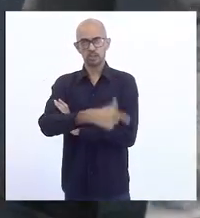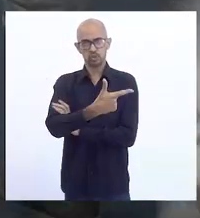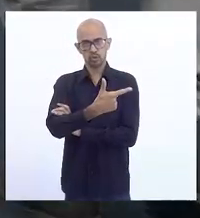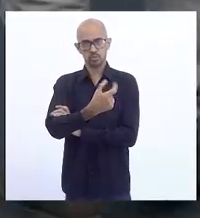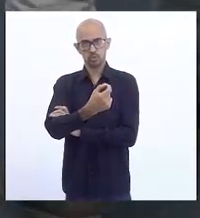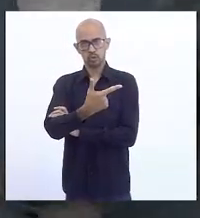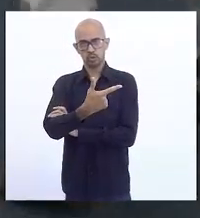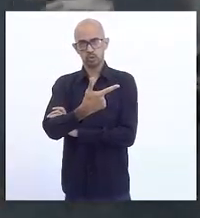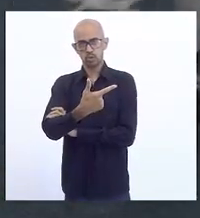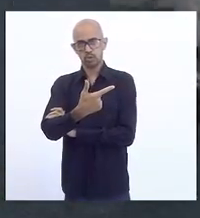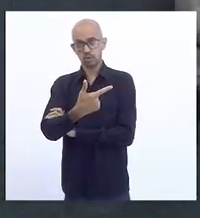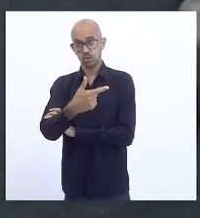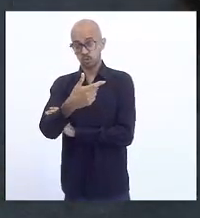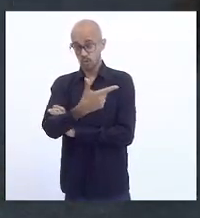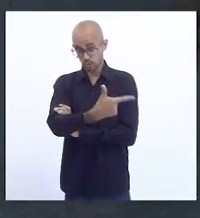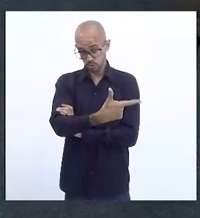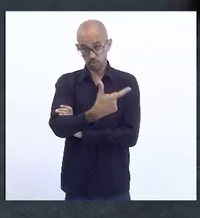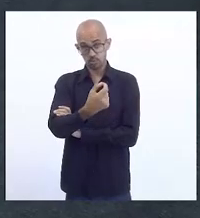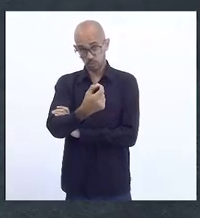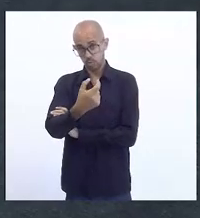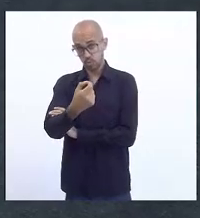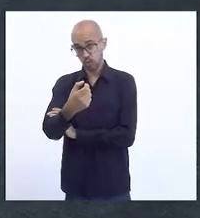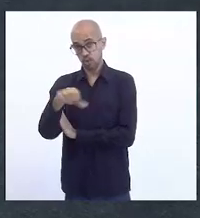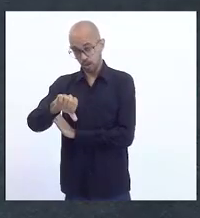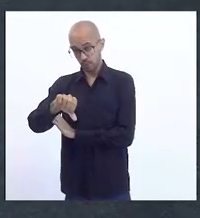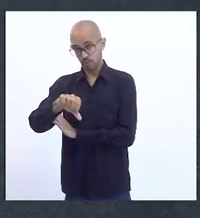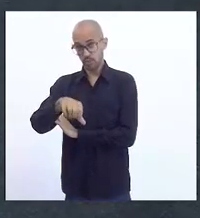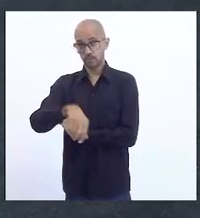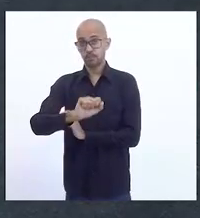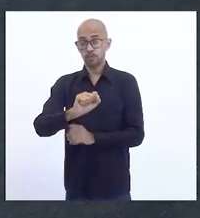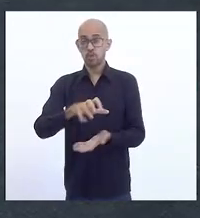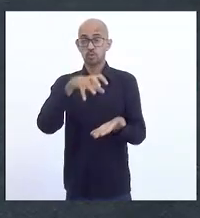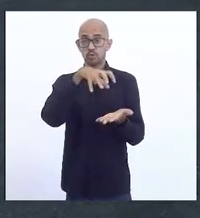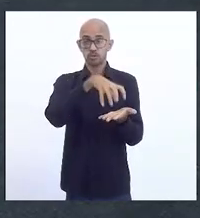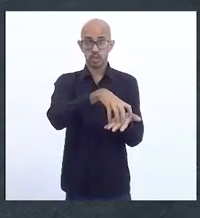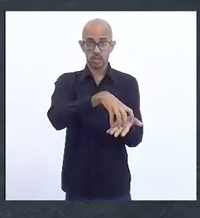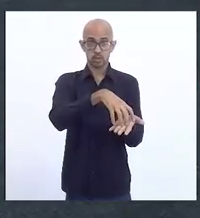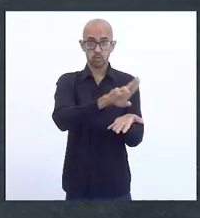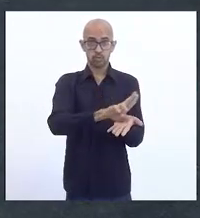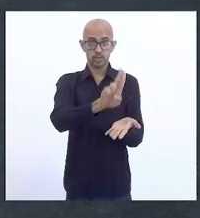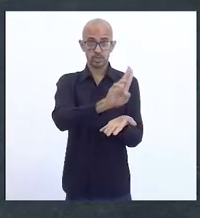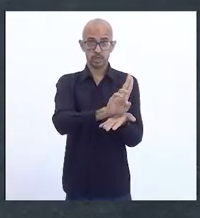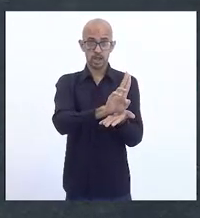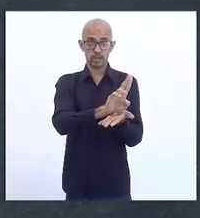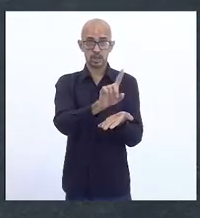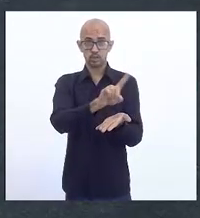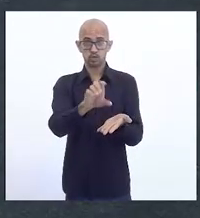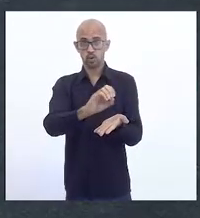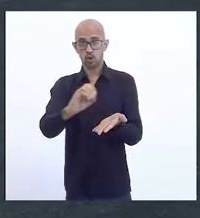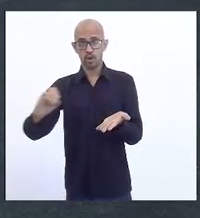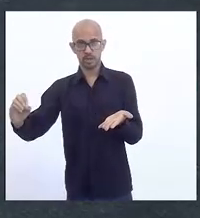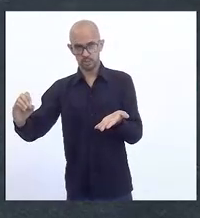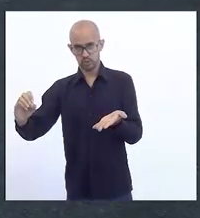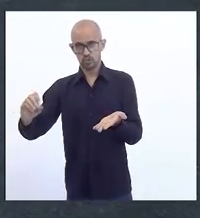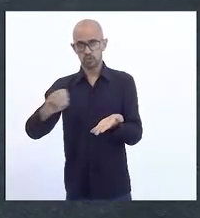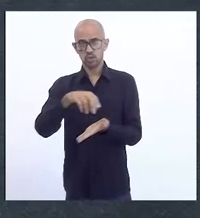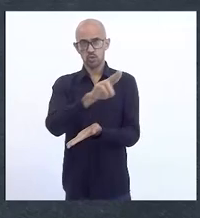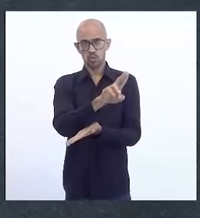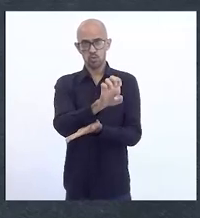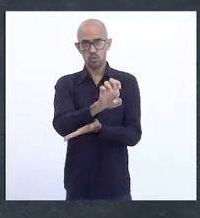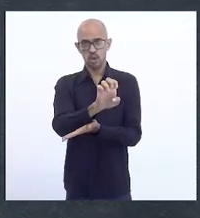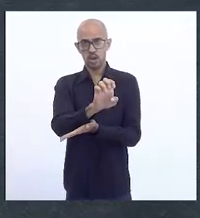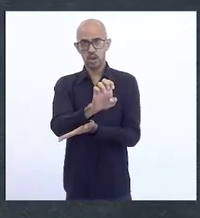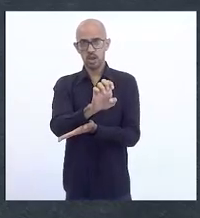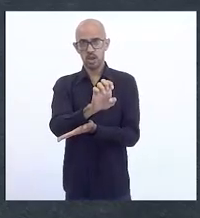5.380 de 2009. O Centro Universitário Estadual da Zona Oeste, o UESO, instituído pela lei tal e os artigos